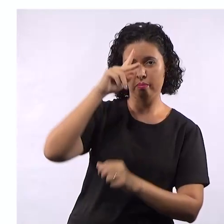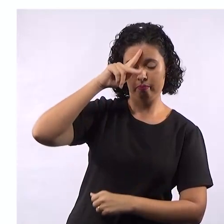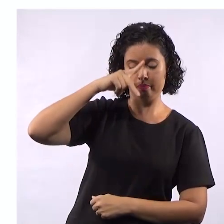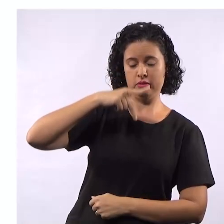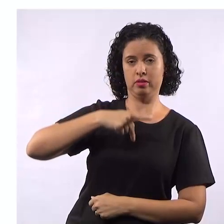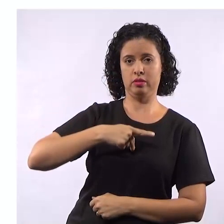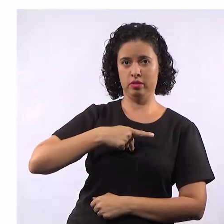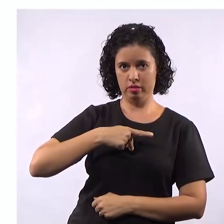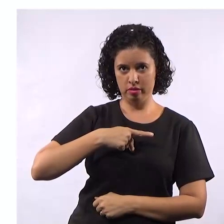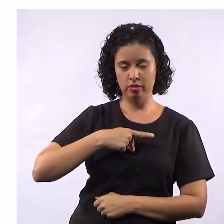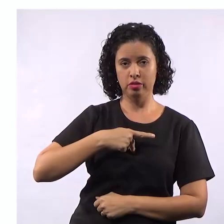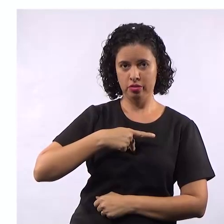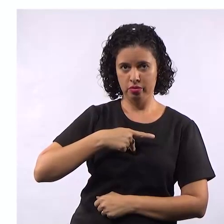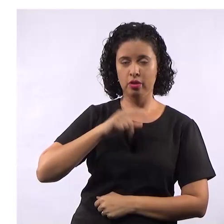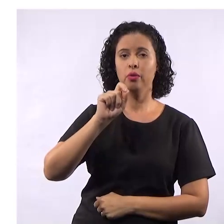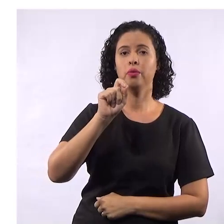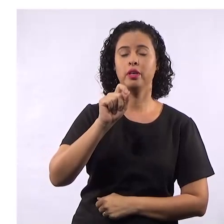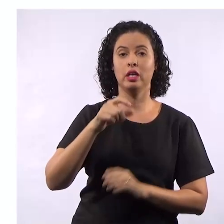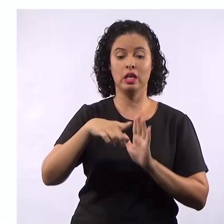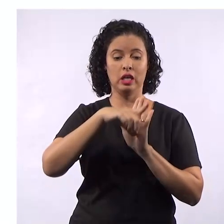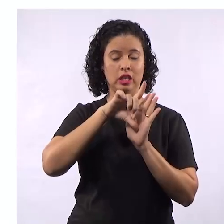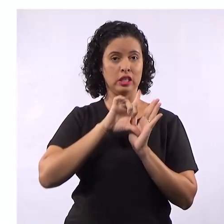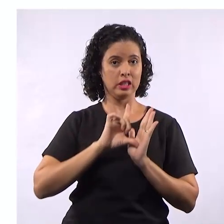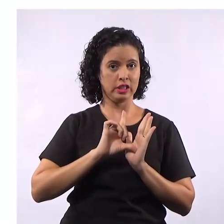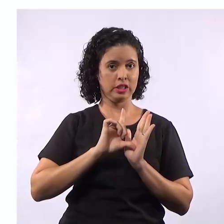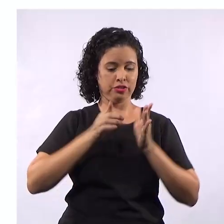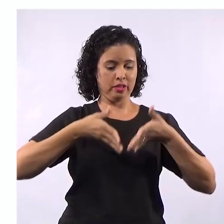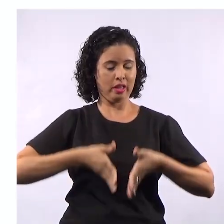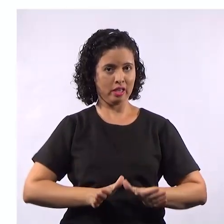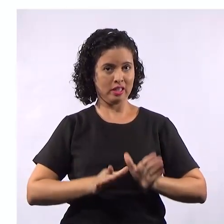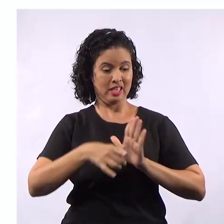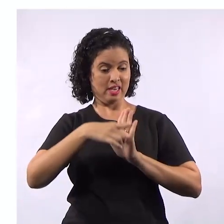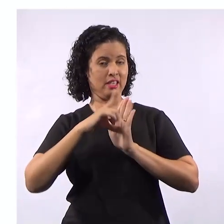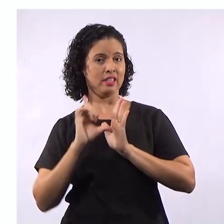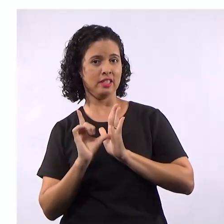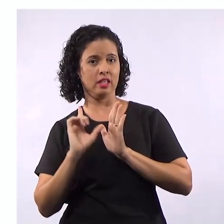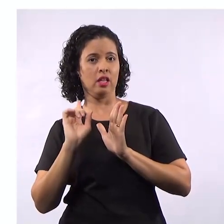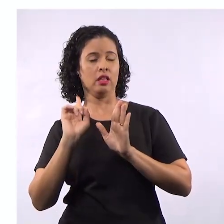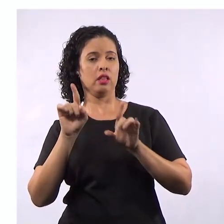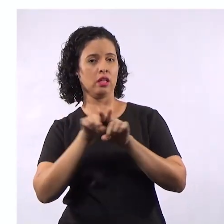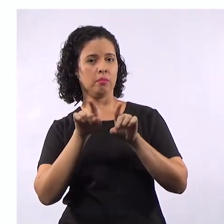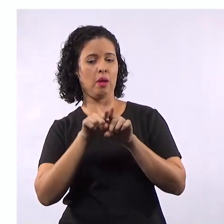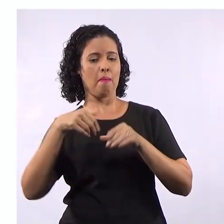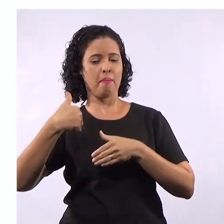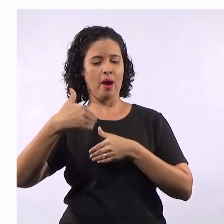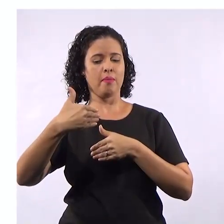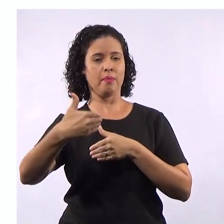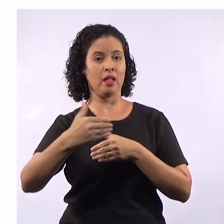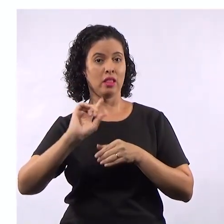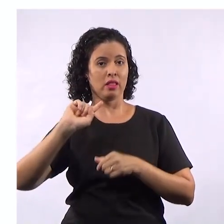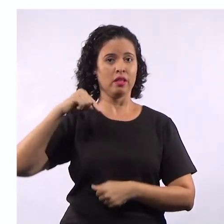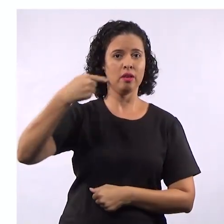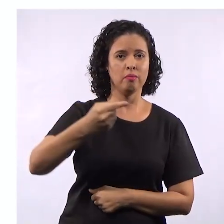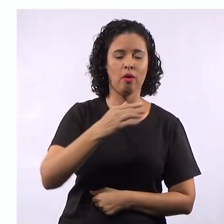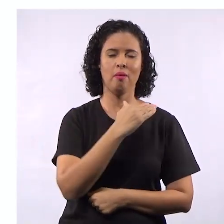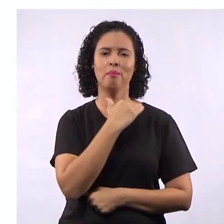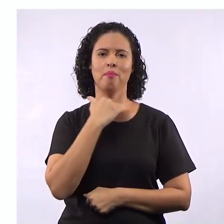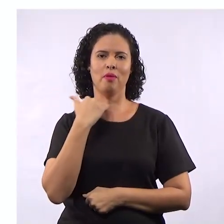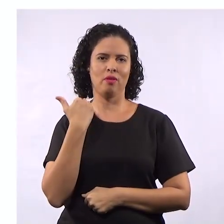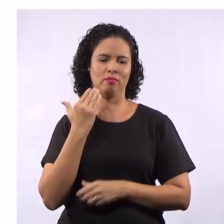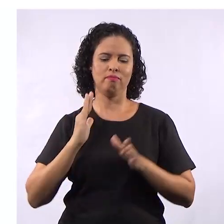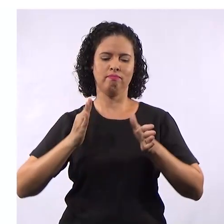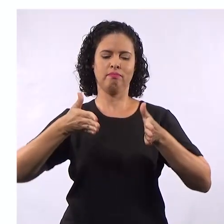na nossa videoaula 2, vamos falar sobre direito civil, noções de pessoas, bens e fatos jurídicos, tá? E